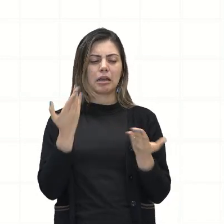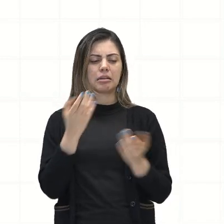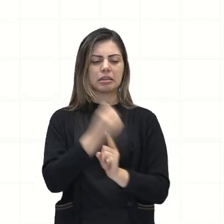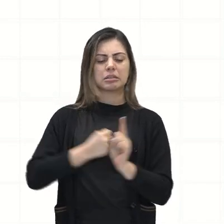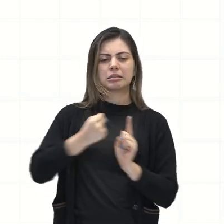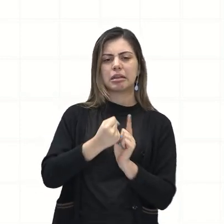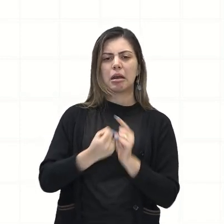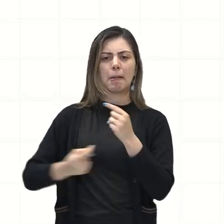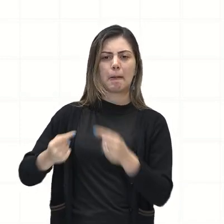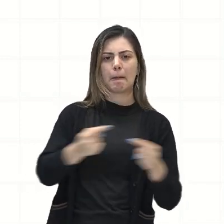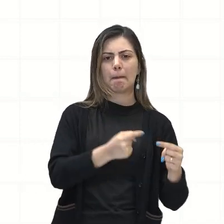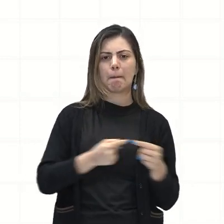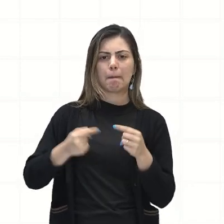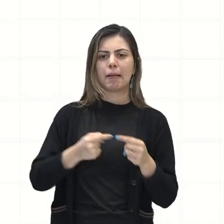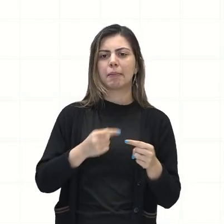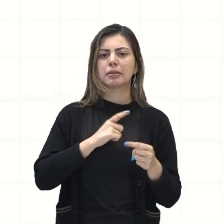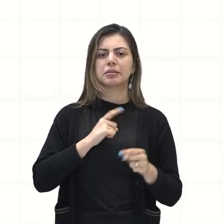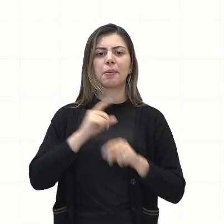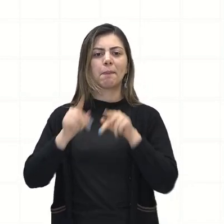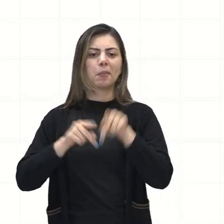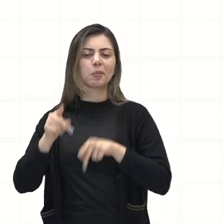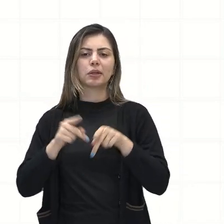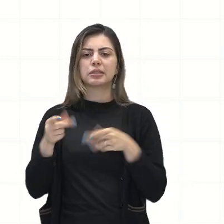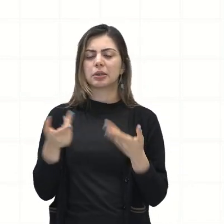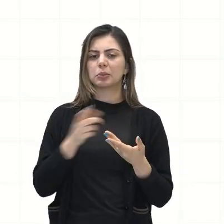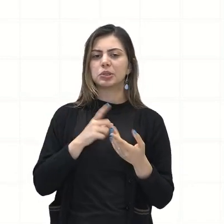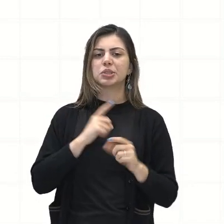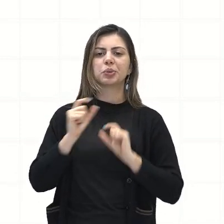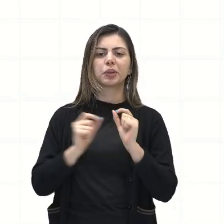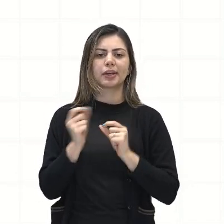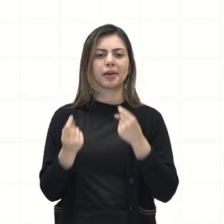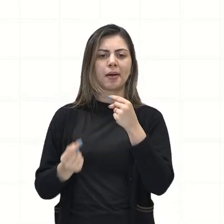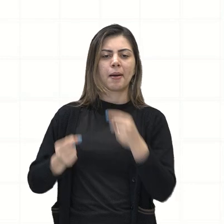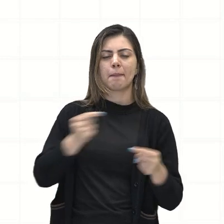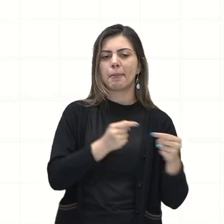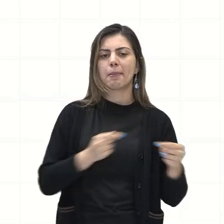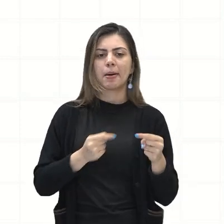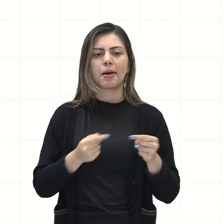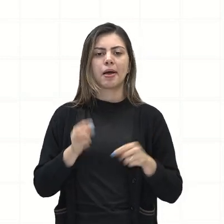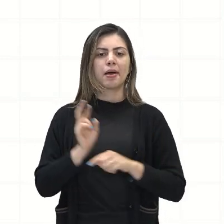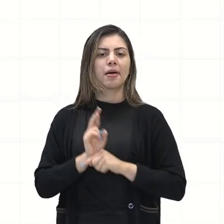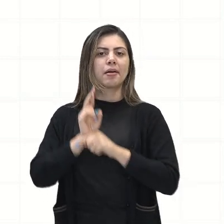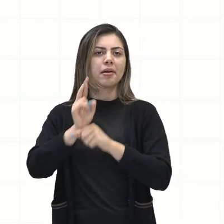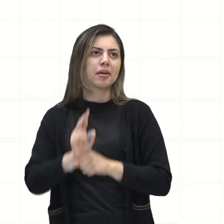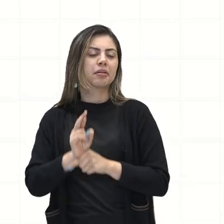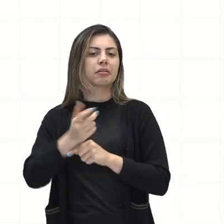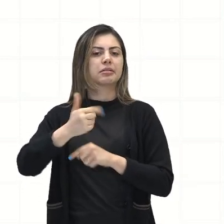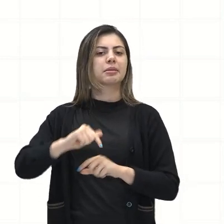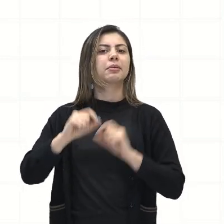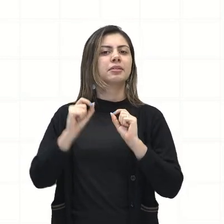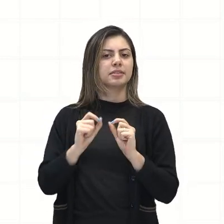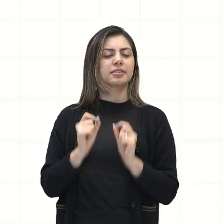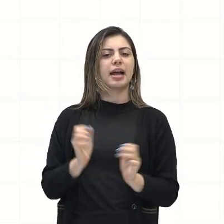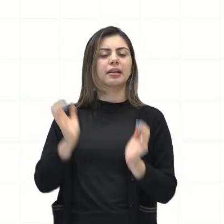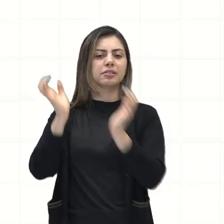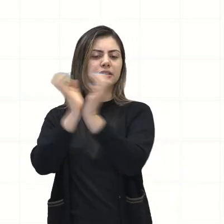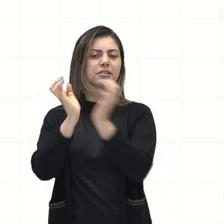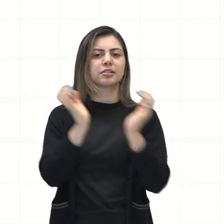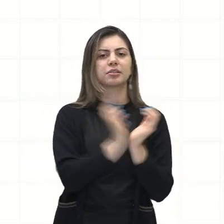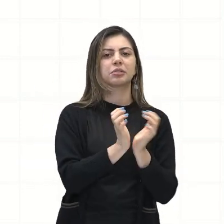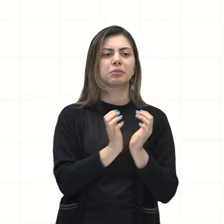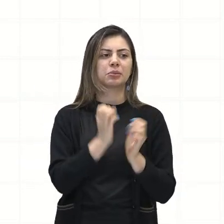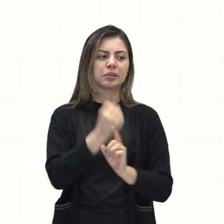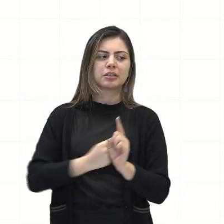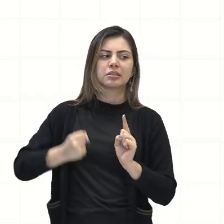de batalha, onde os indivíduos competiam por recursos e status. Olha só,